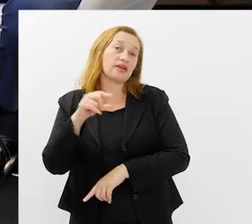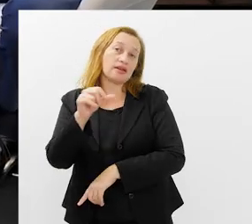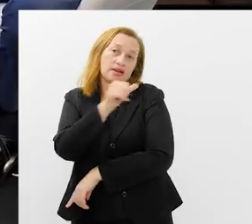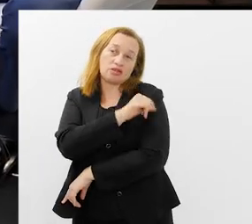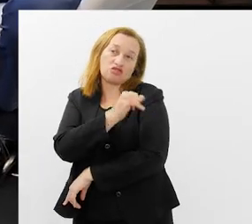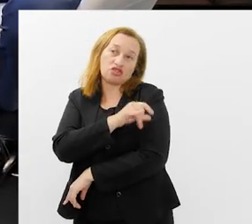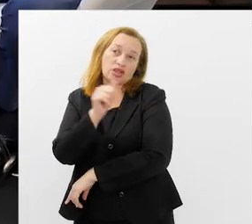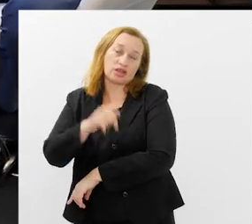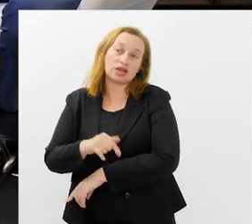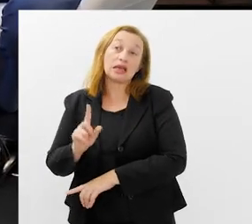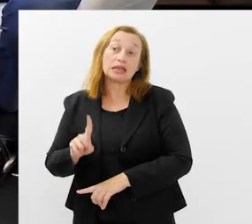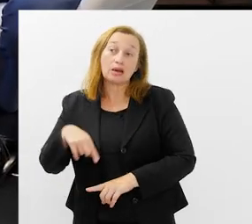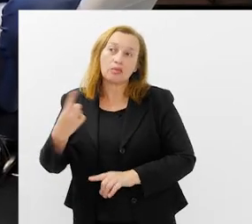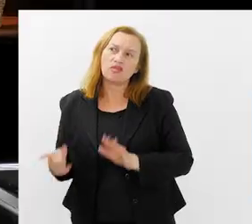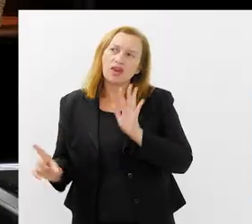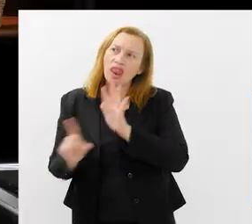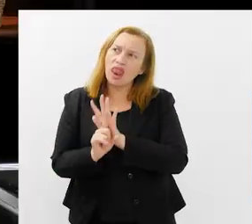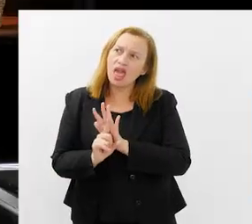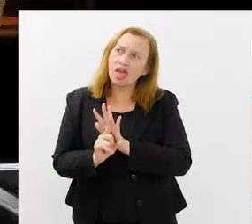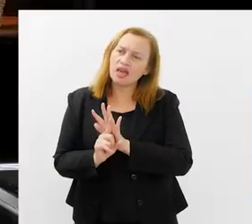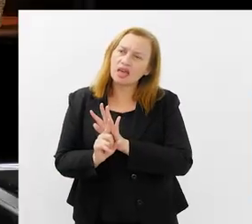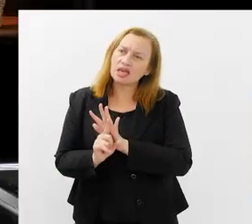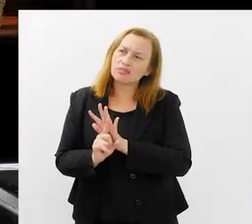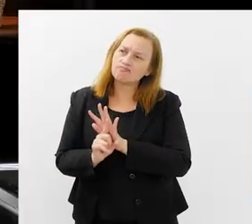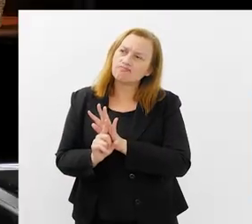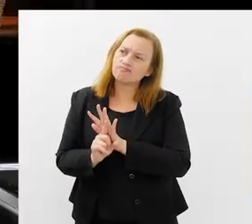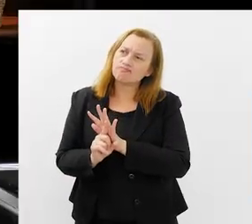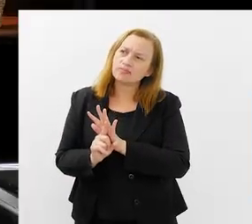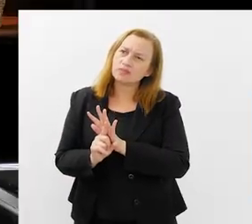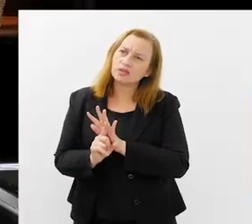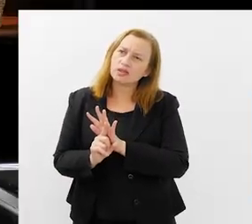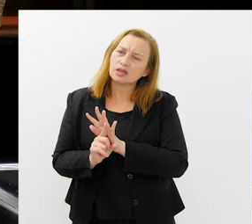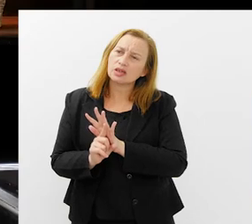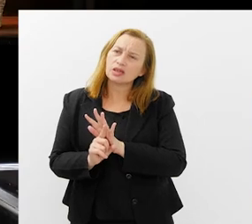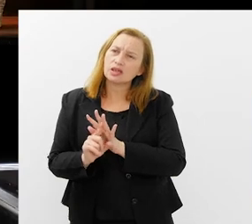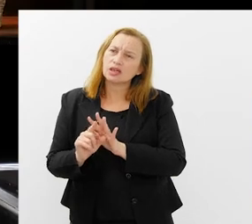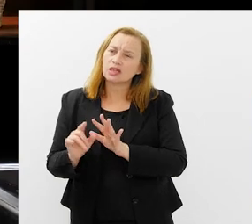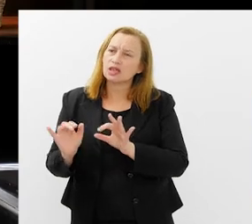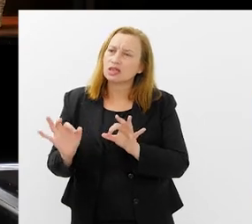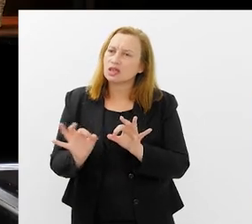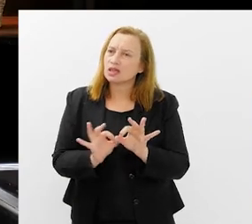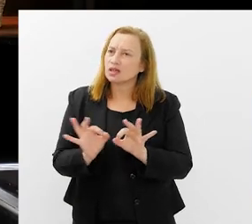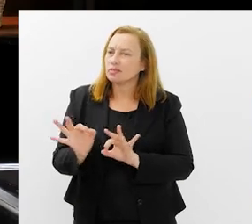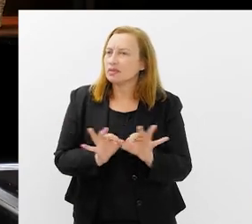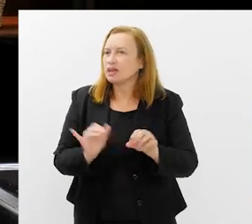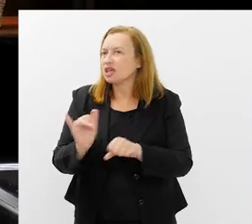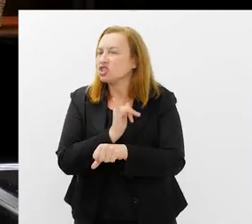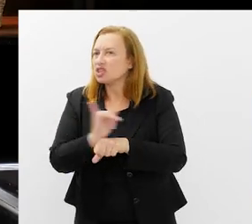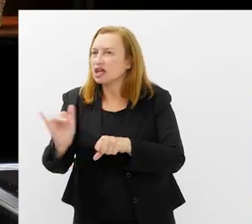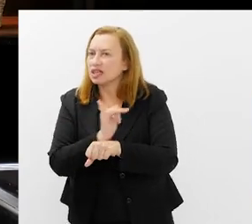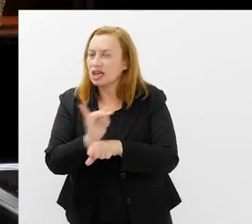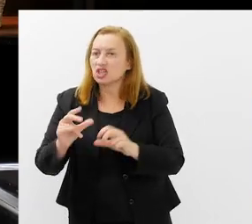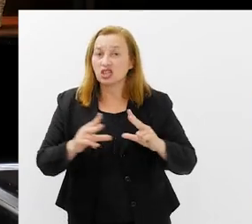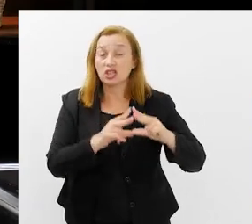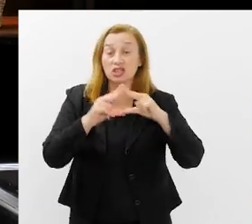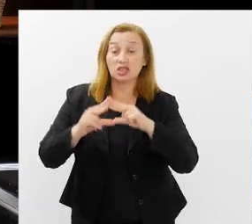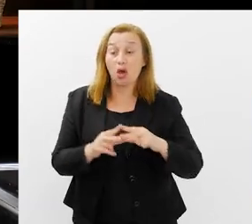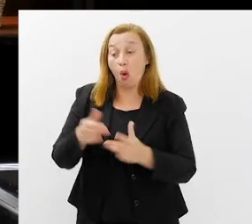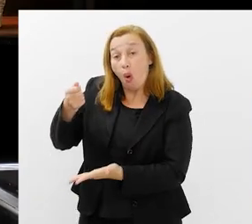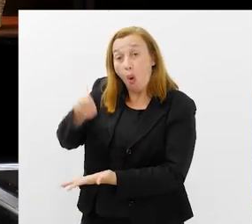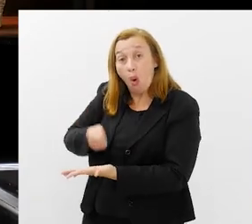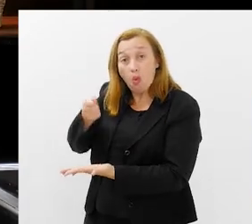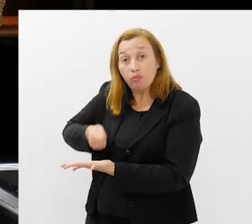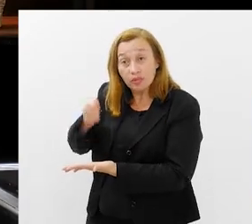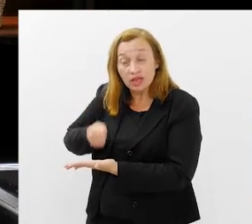uma estimativa da COP. Veio a lei e à medida em que a lei estabelece mecanismos de reciclagem, reuso,